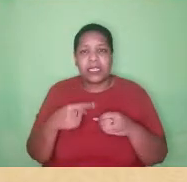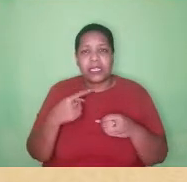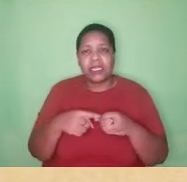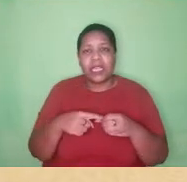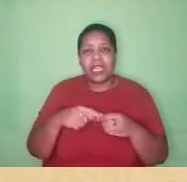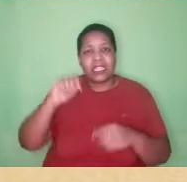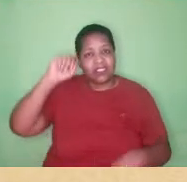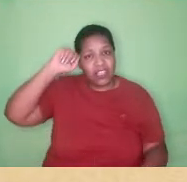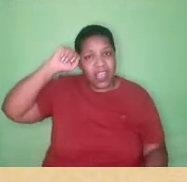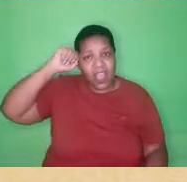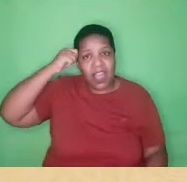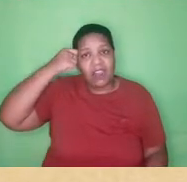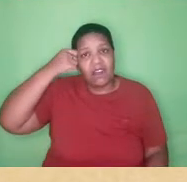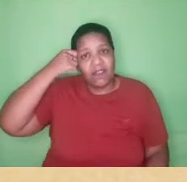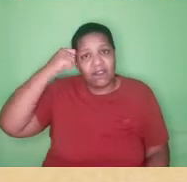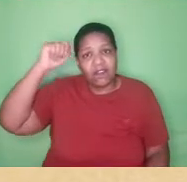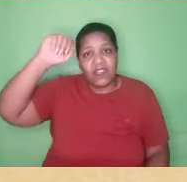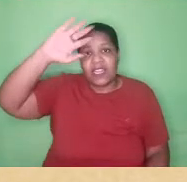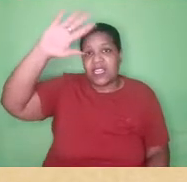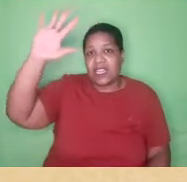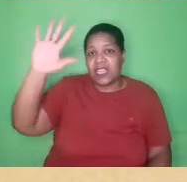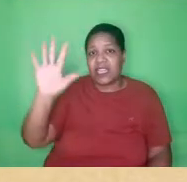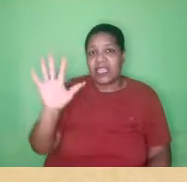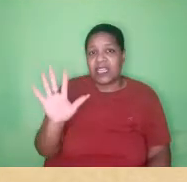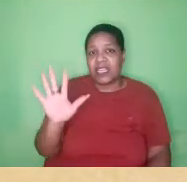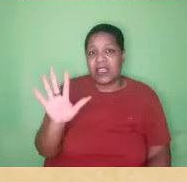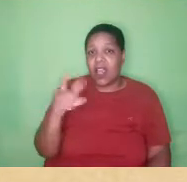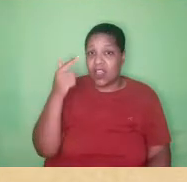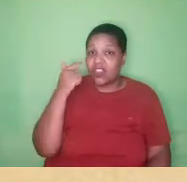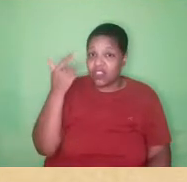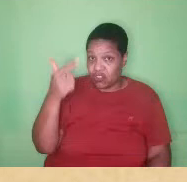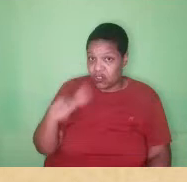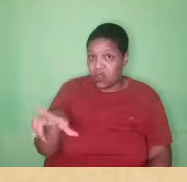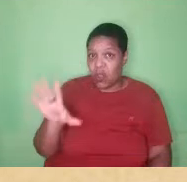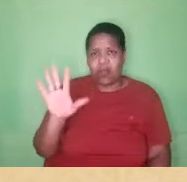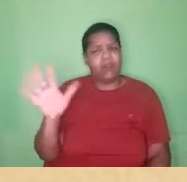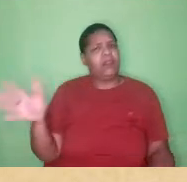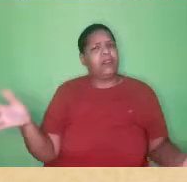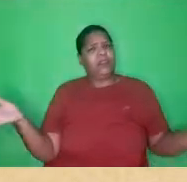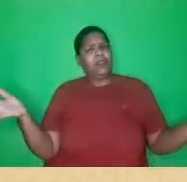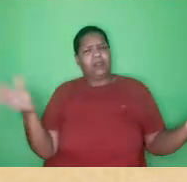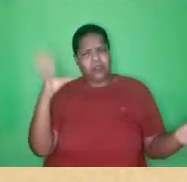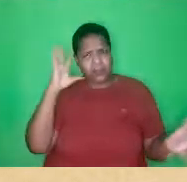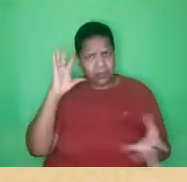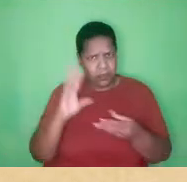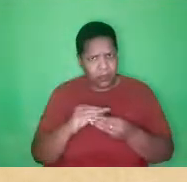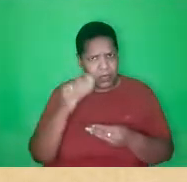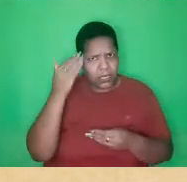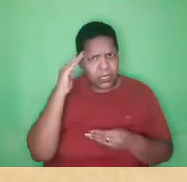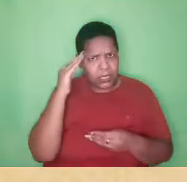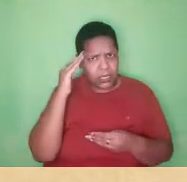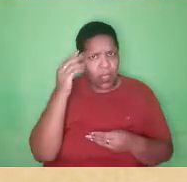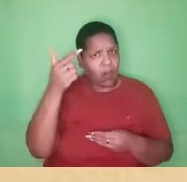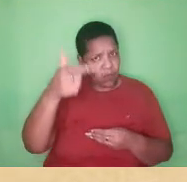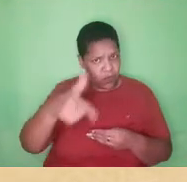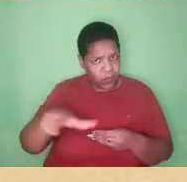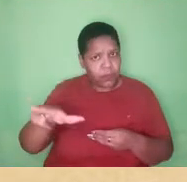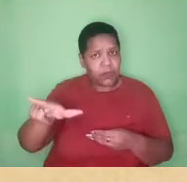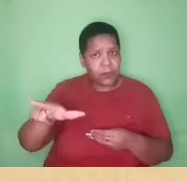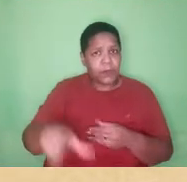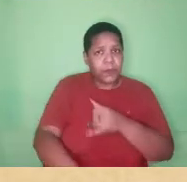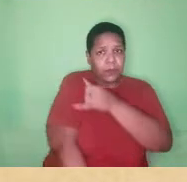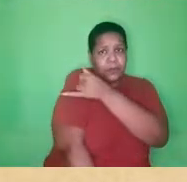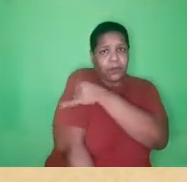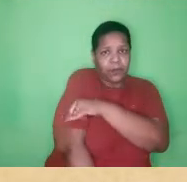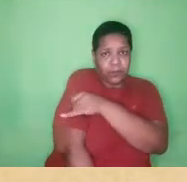africana do Atlântico. Vou repetir, porque... Pô, peraí, cara, não entendi isso. Vou repetir. O Rio de Janeiro vai